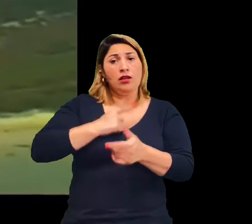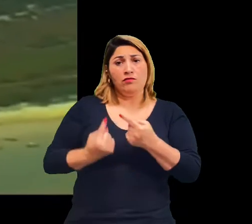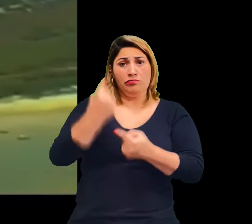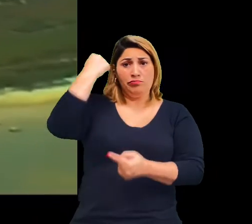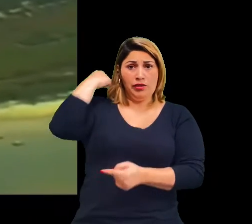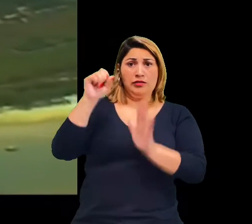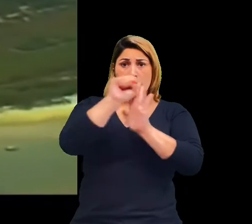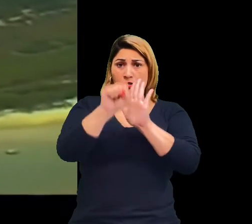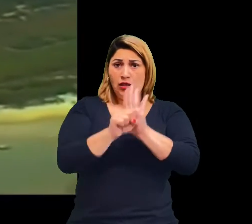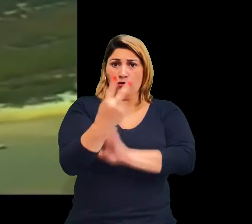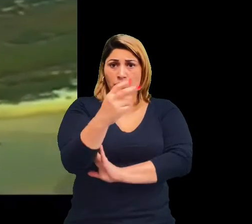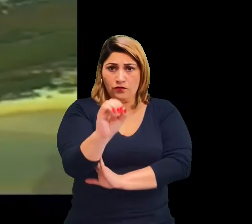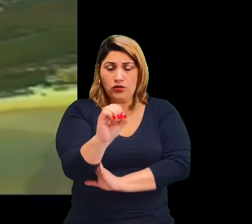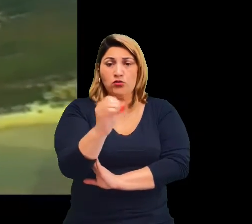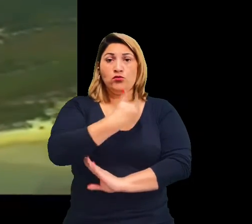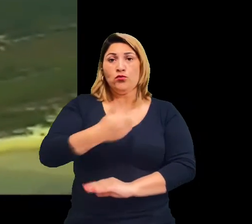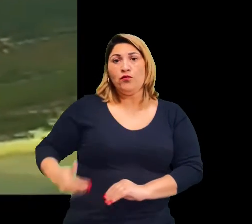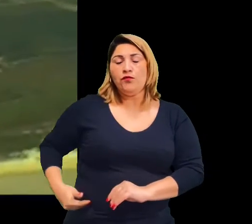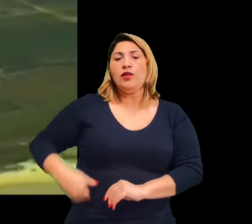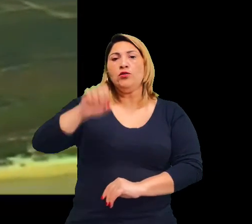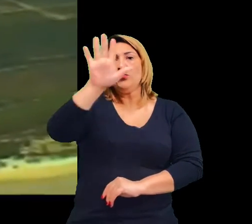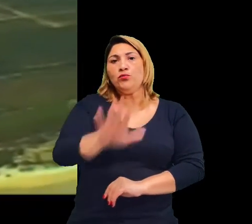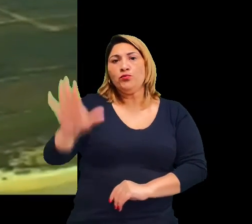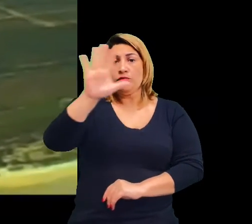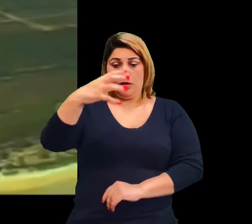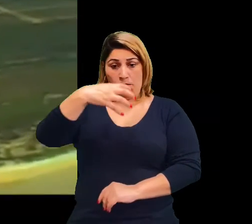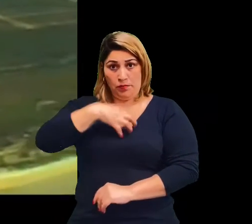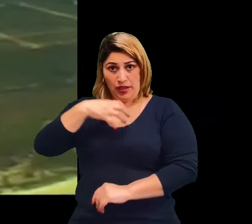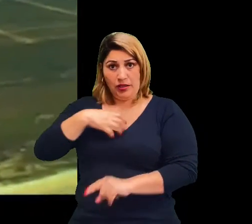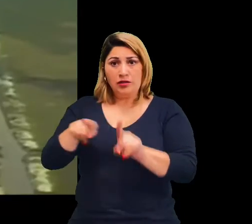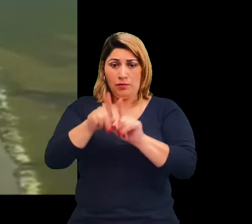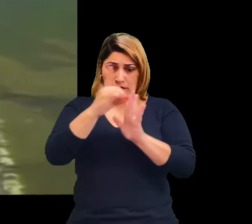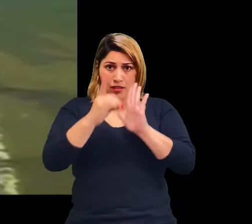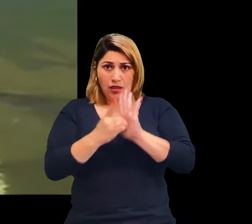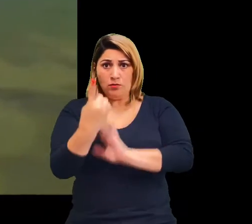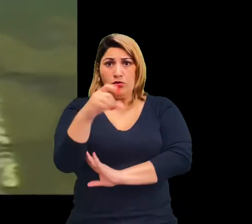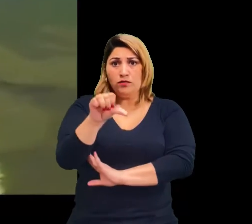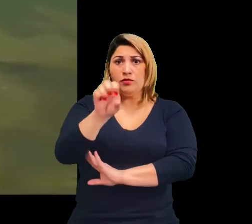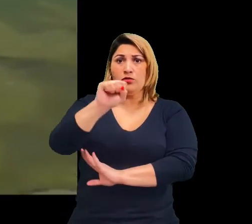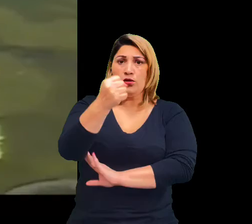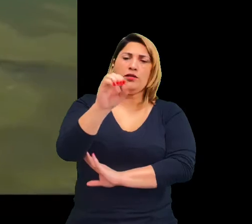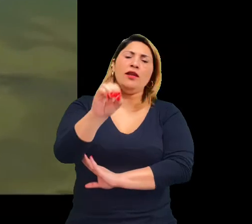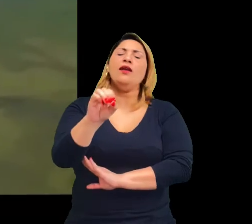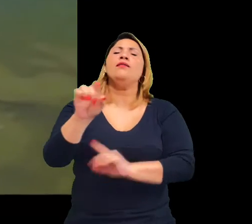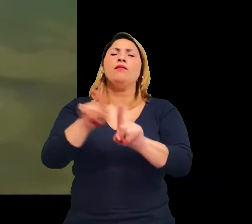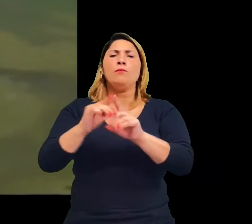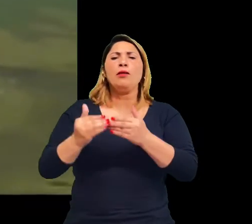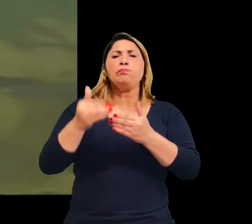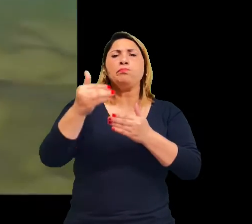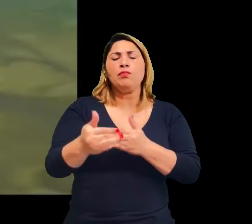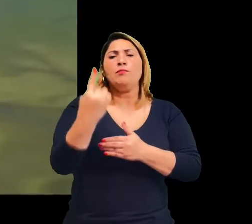O próprio governo do estado da Bahia concedeu nas décadas de 1980 e 90 títulos de propriedade